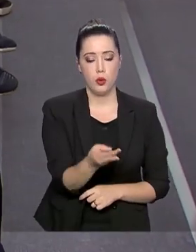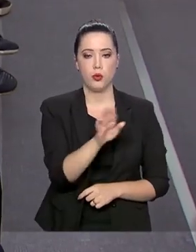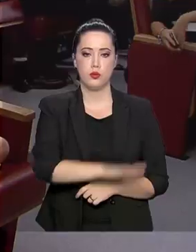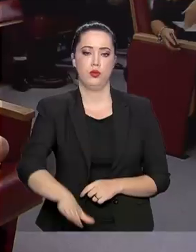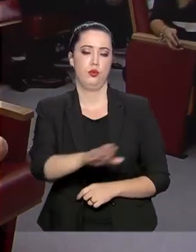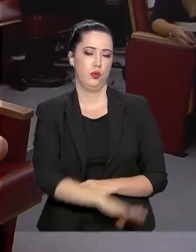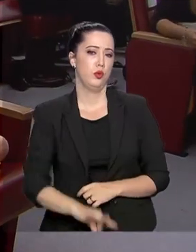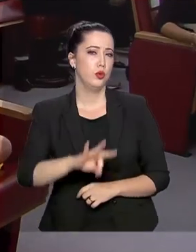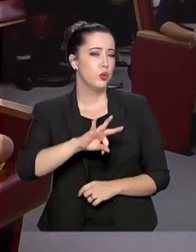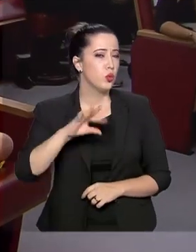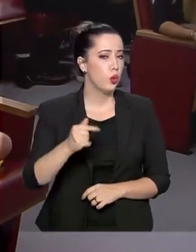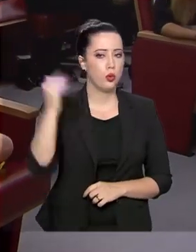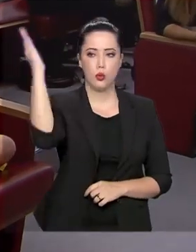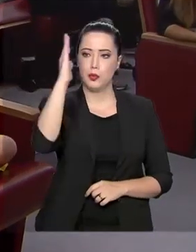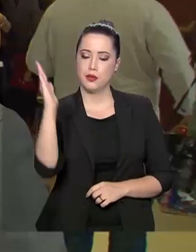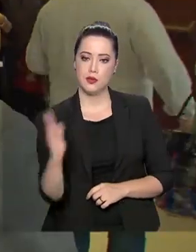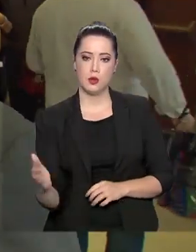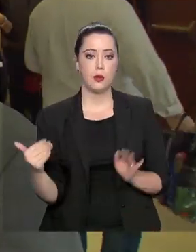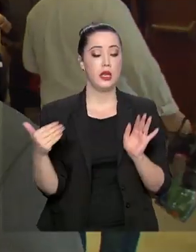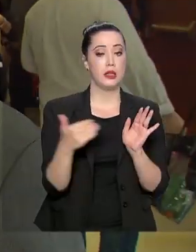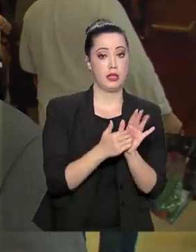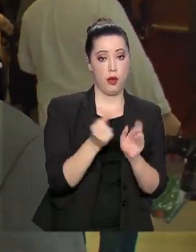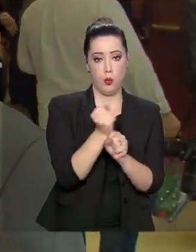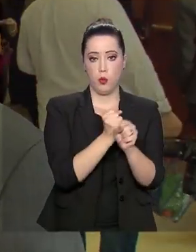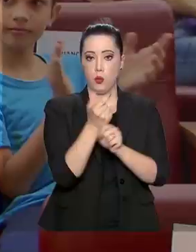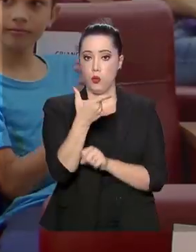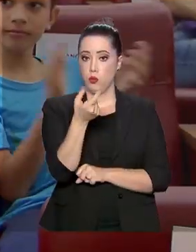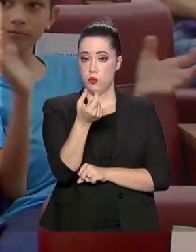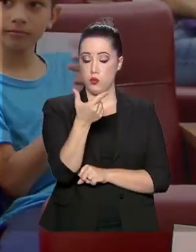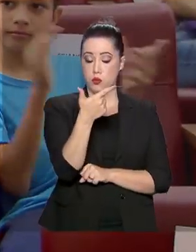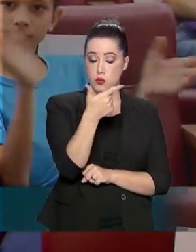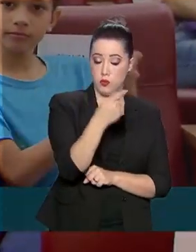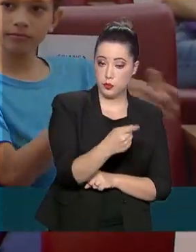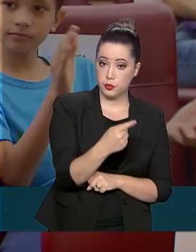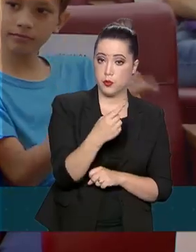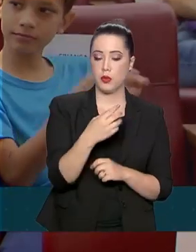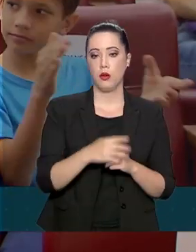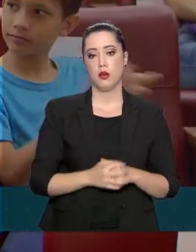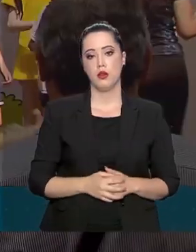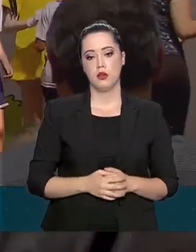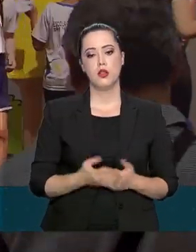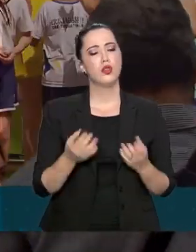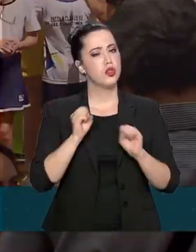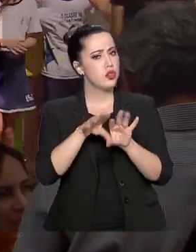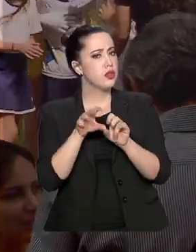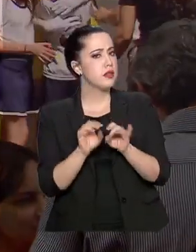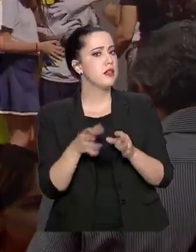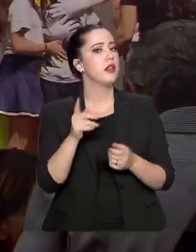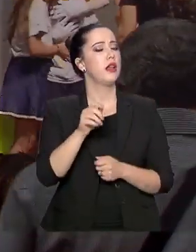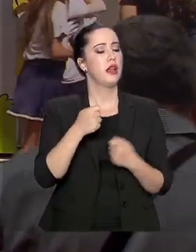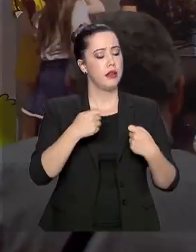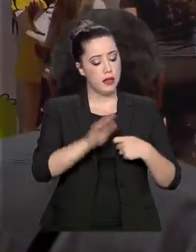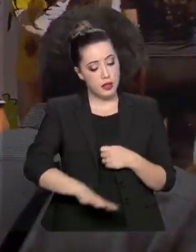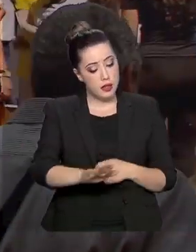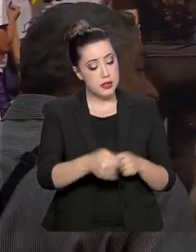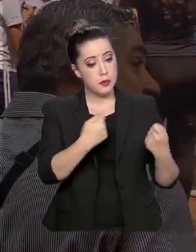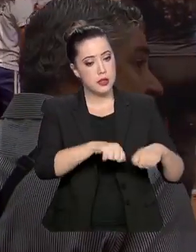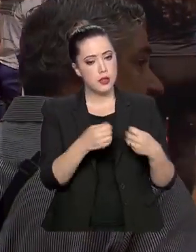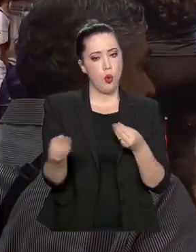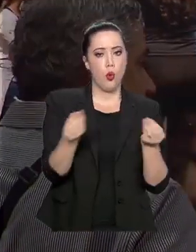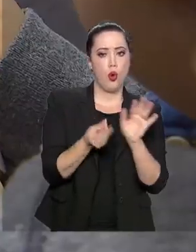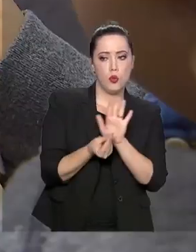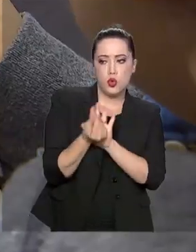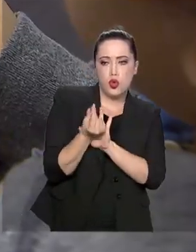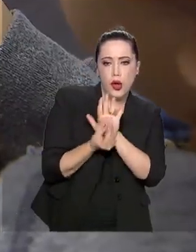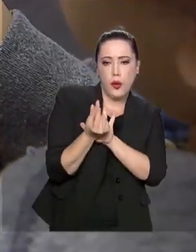todo o país até 2021. A gente está dizendo para a criança que ela precisa, desde cedo, a entender como é que ela deve cuidar do seu próprio